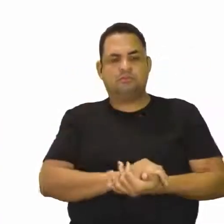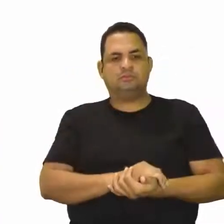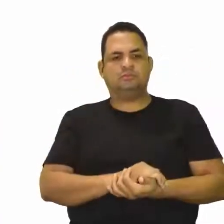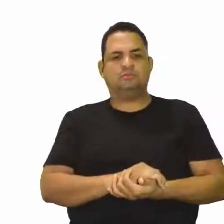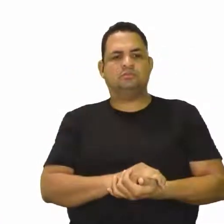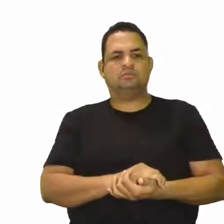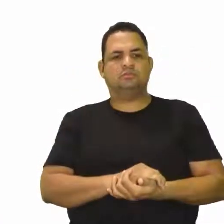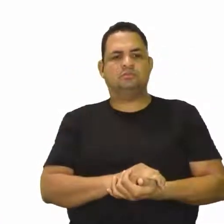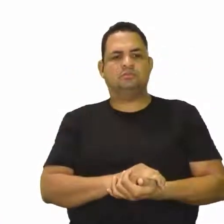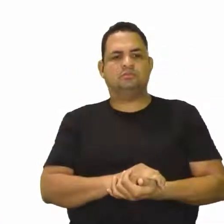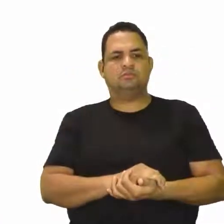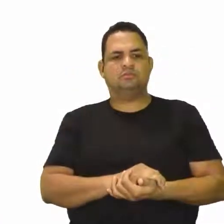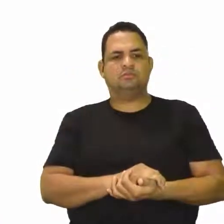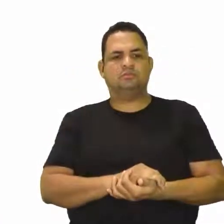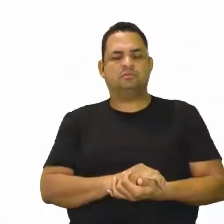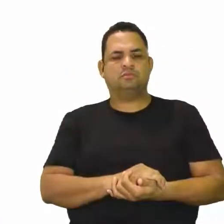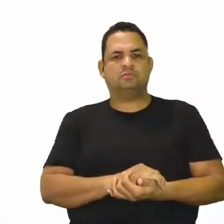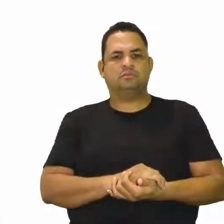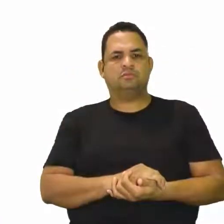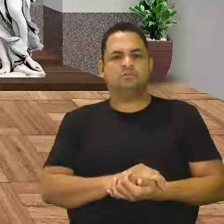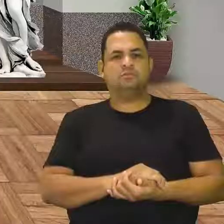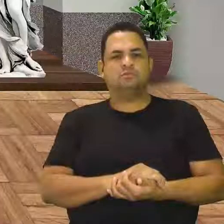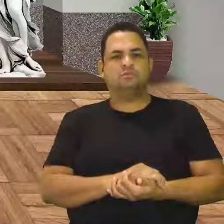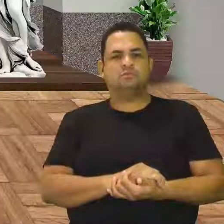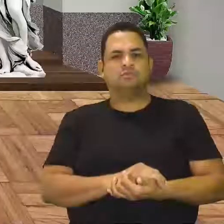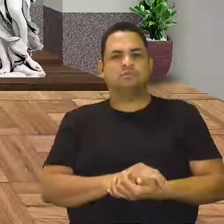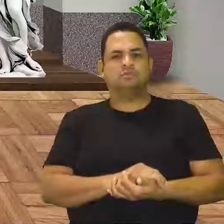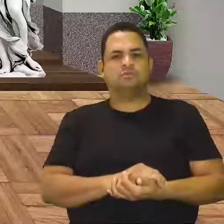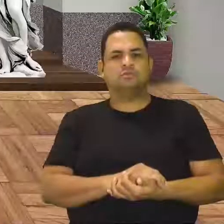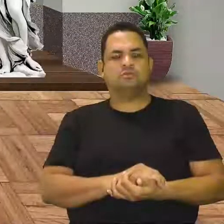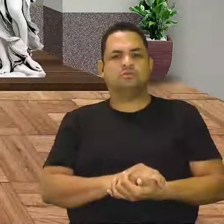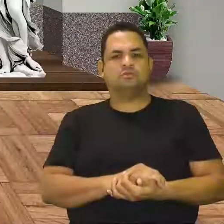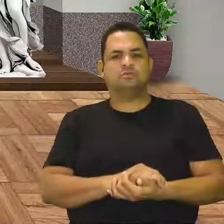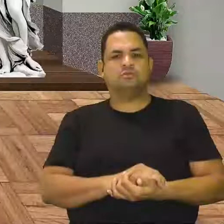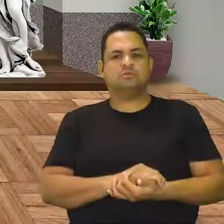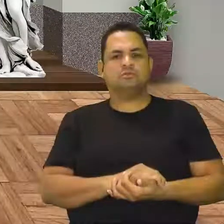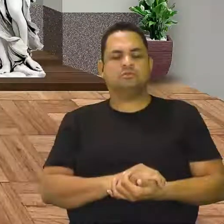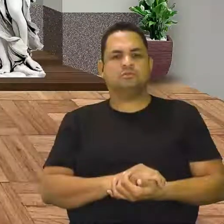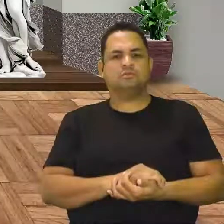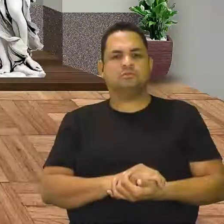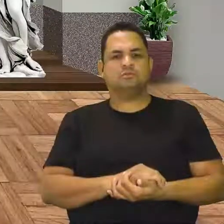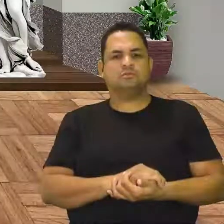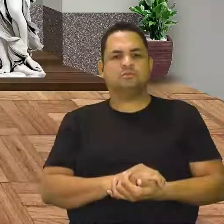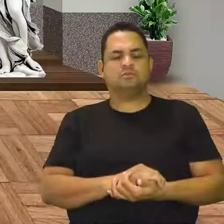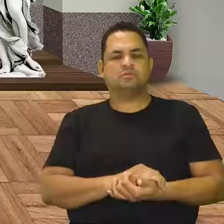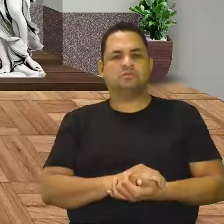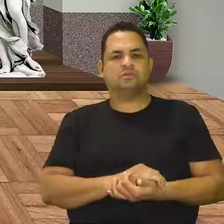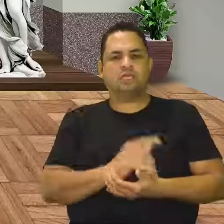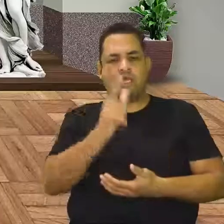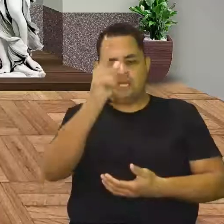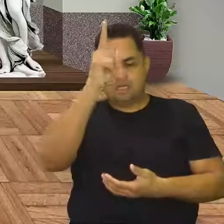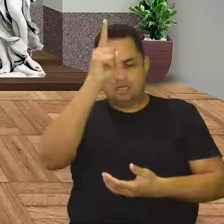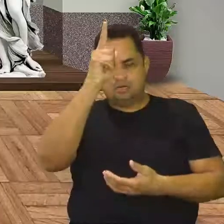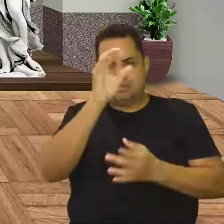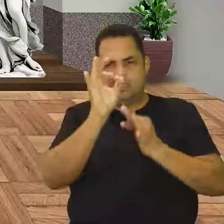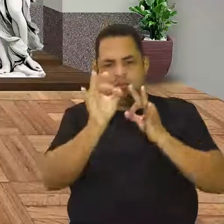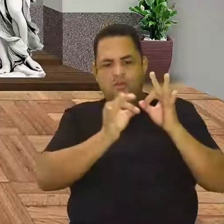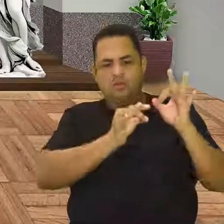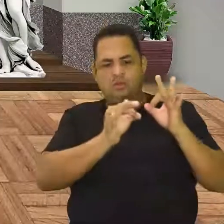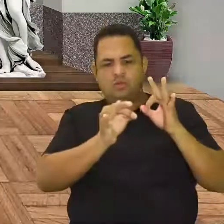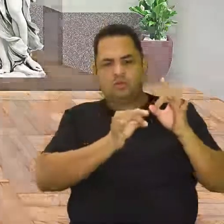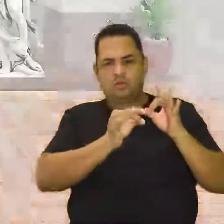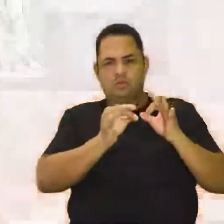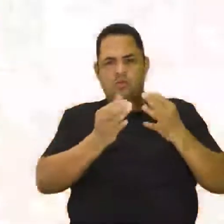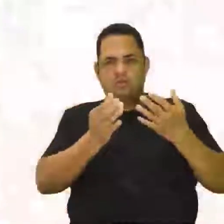tela. Para isso, senhores, a Alemanha, ela organizou o seu arsenal